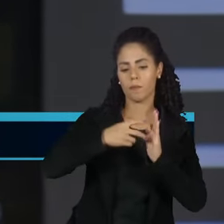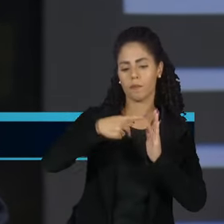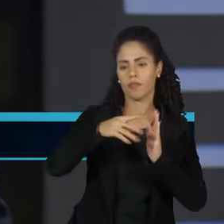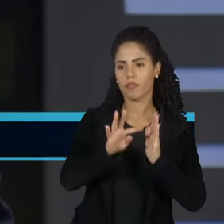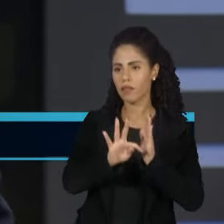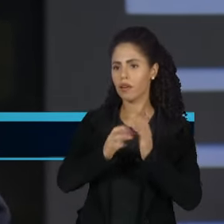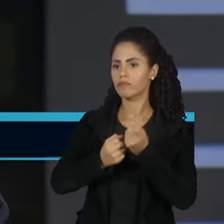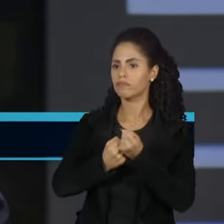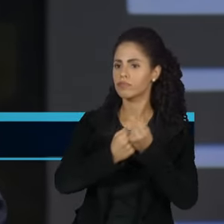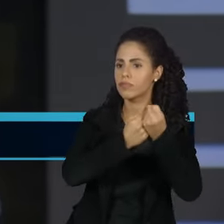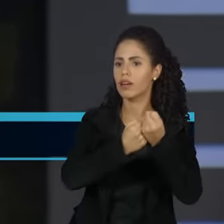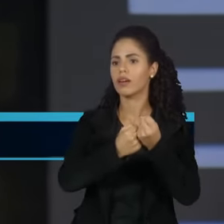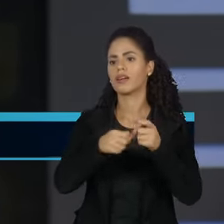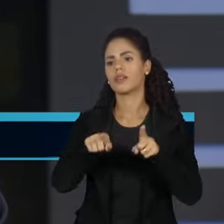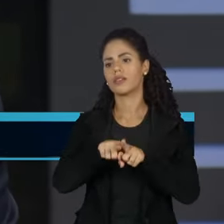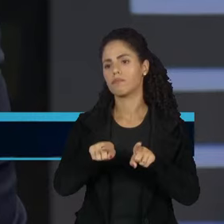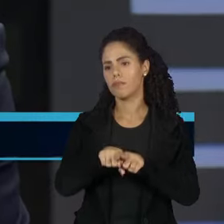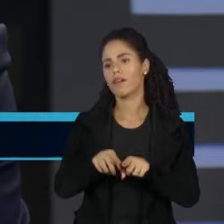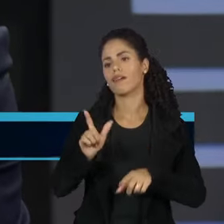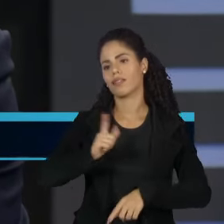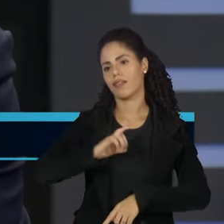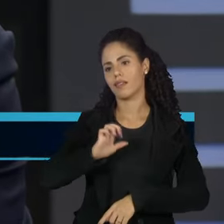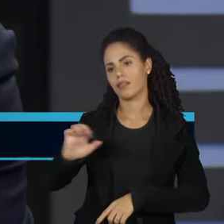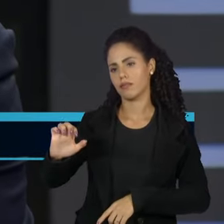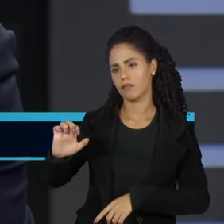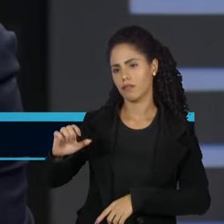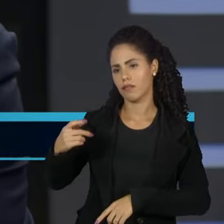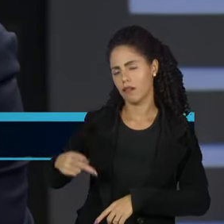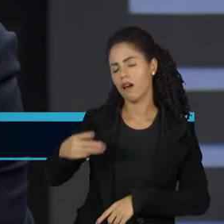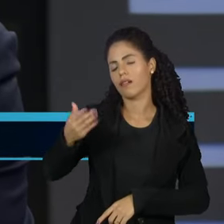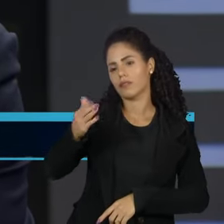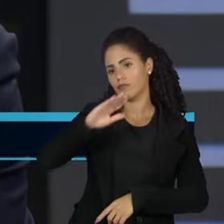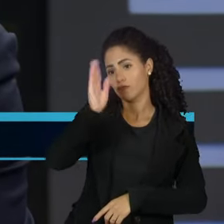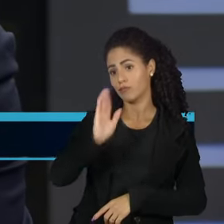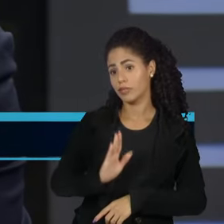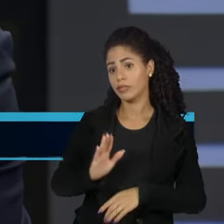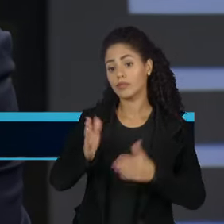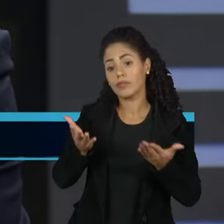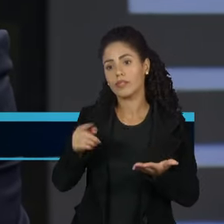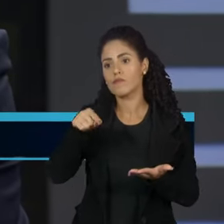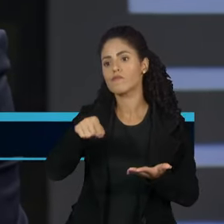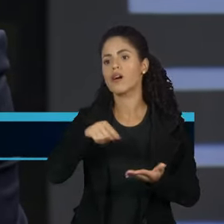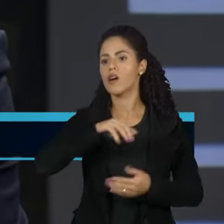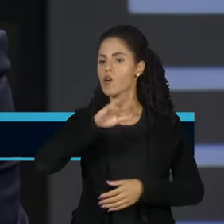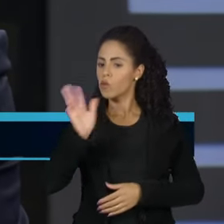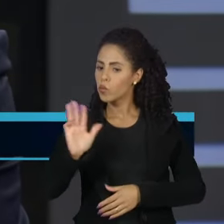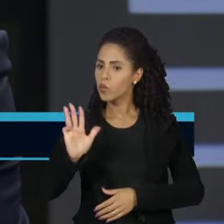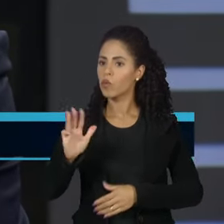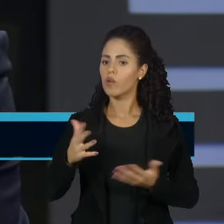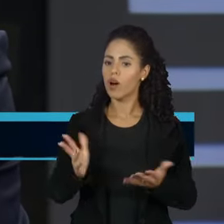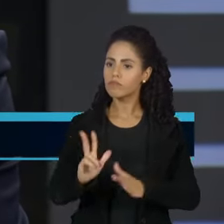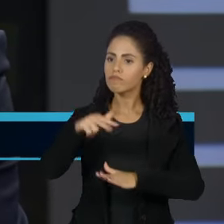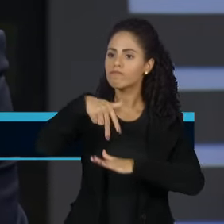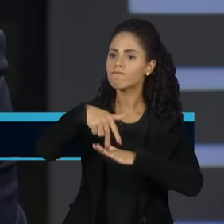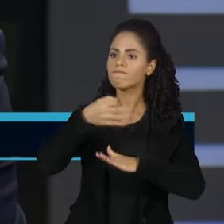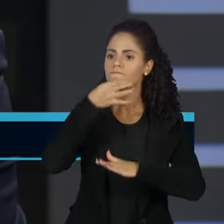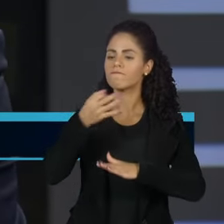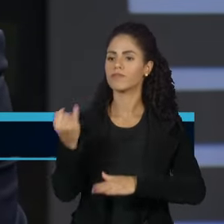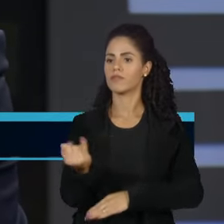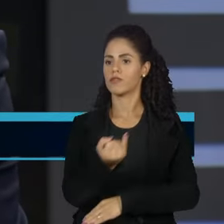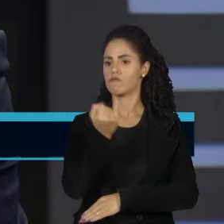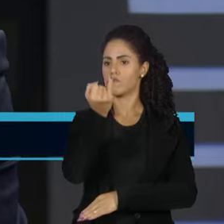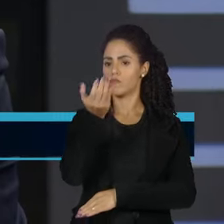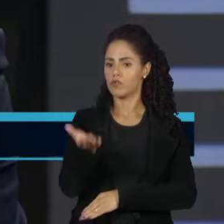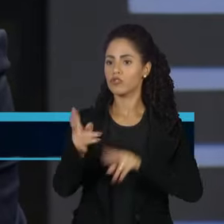PT, os setores das esquerdas brasileiras têm. Então, eu acho que o que empurra o Lula a uma nova posição é fundamentalmente